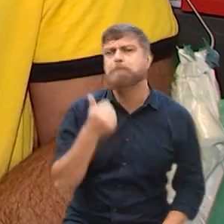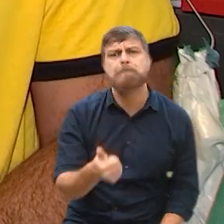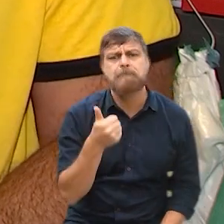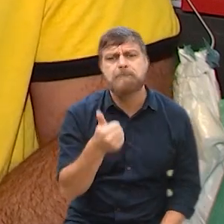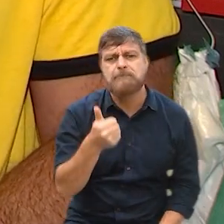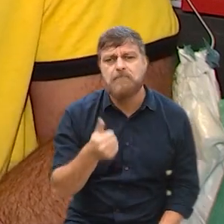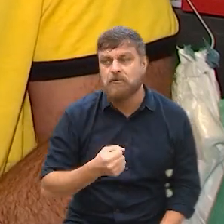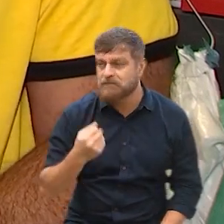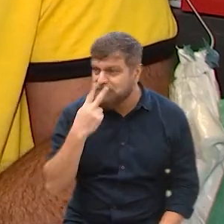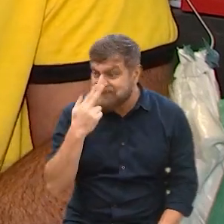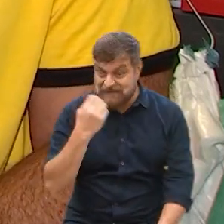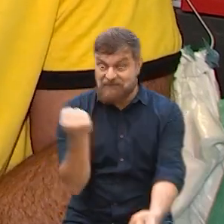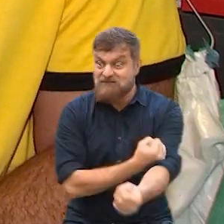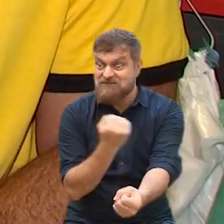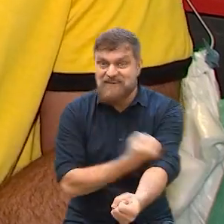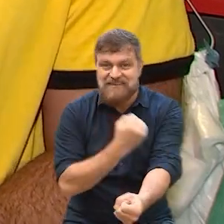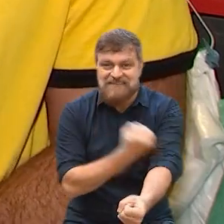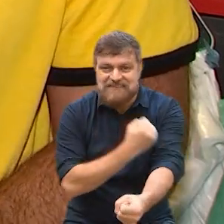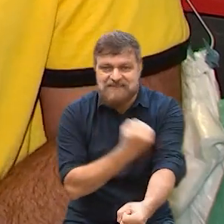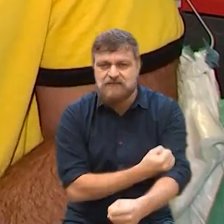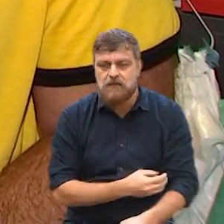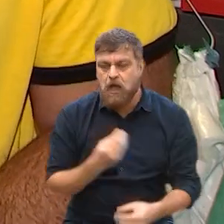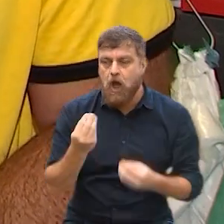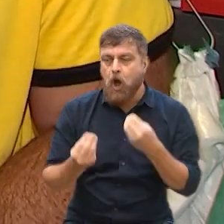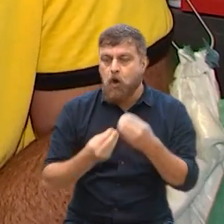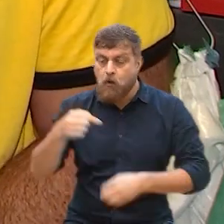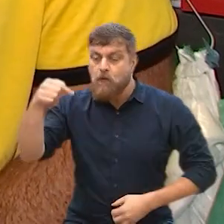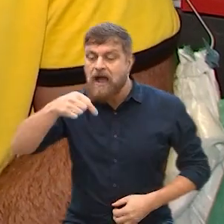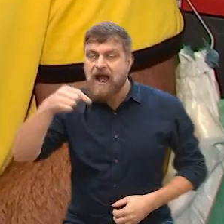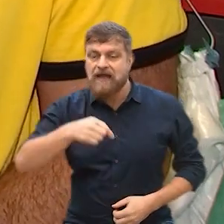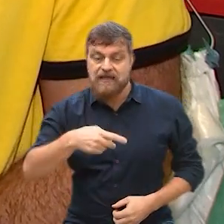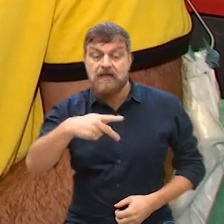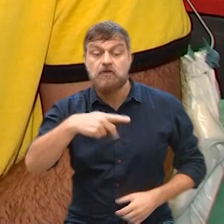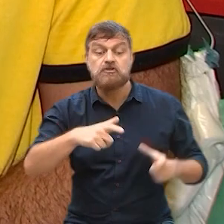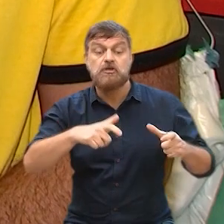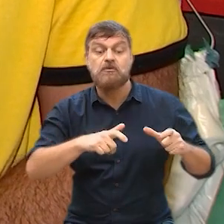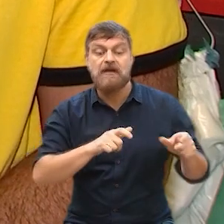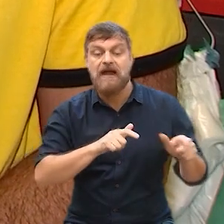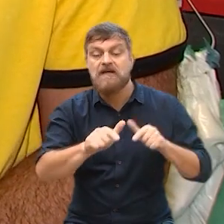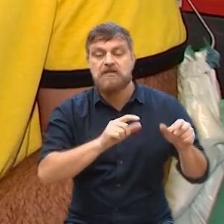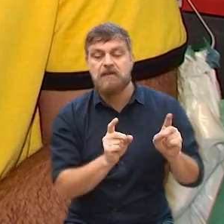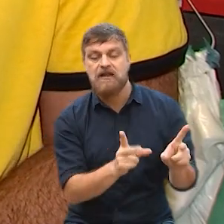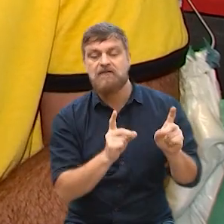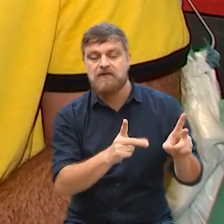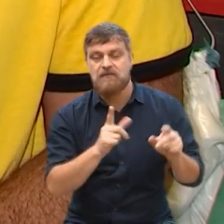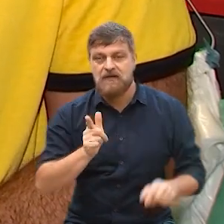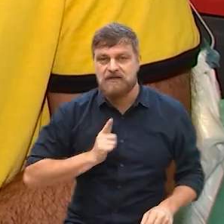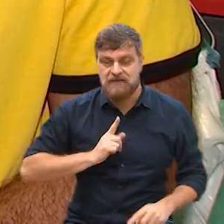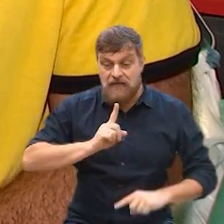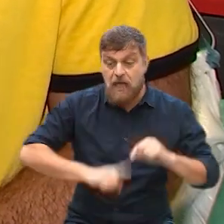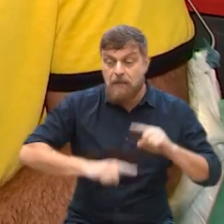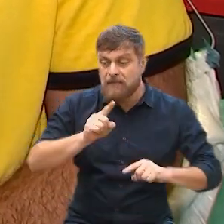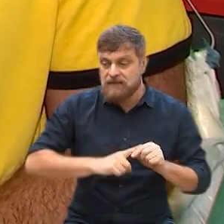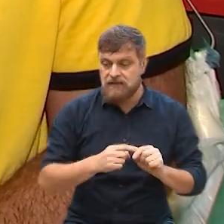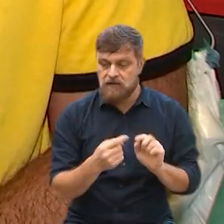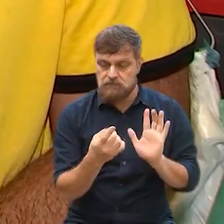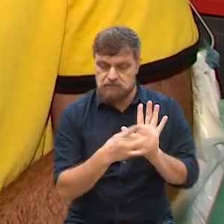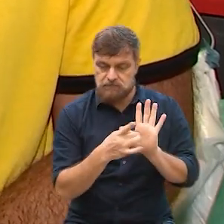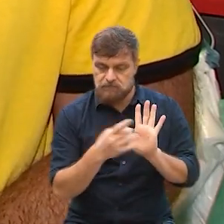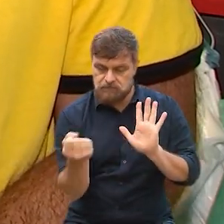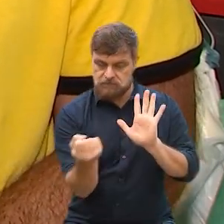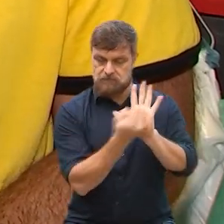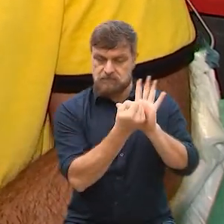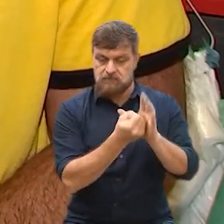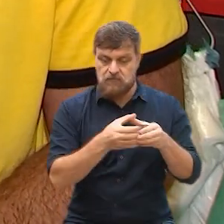é viciante. E como foi então trazer mais essa opção para o Empório para que você possa oferecer para os